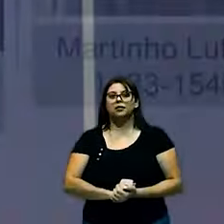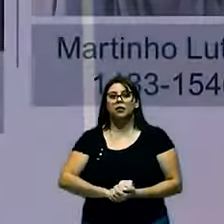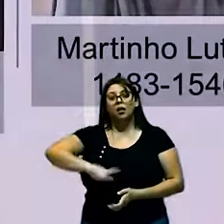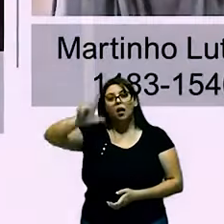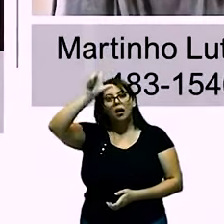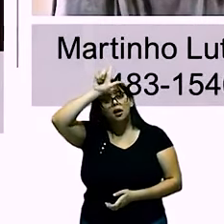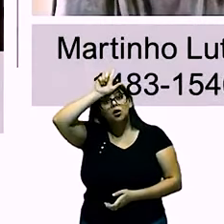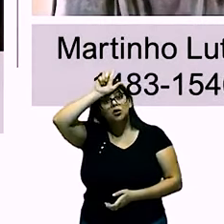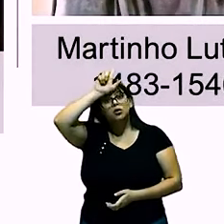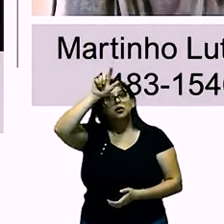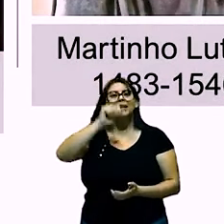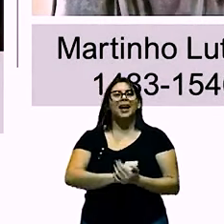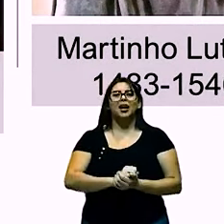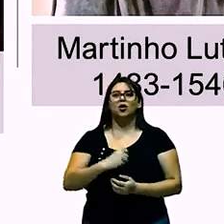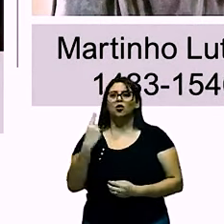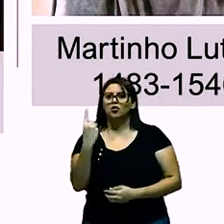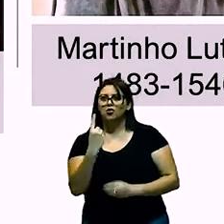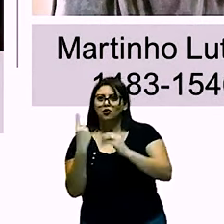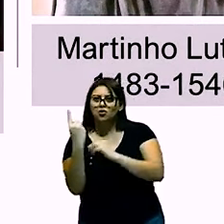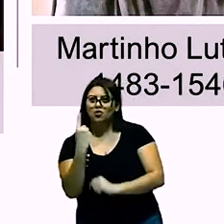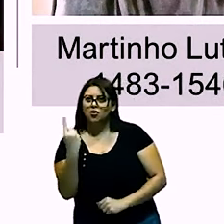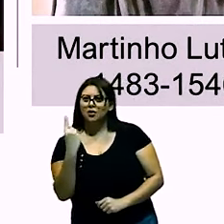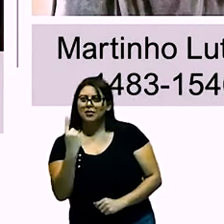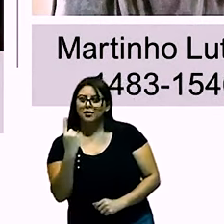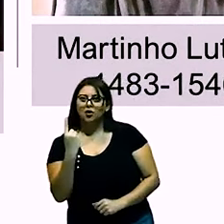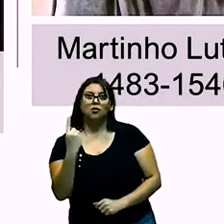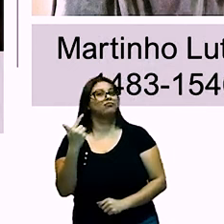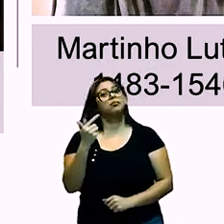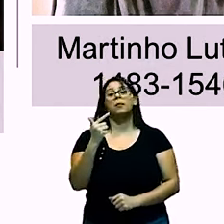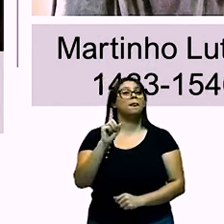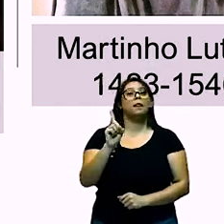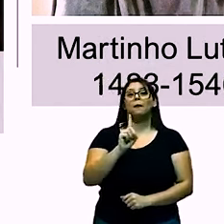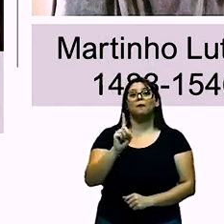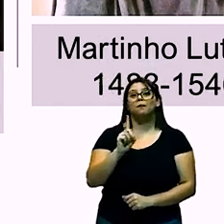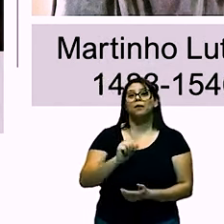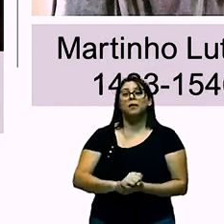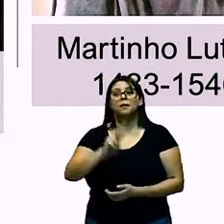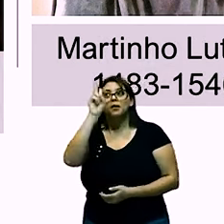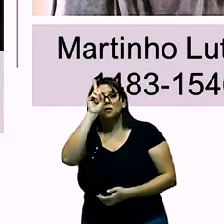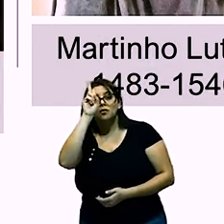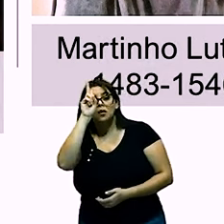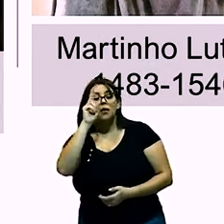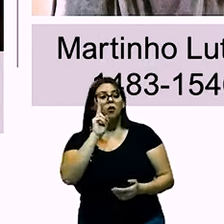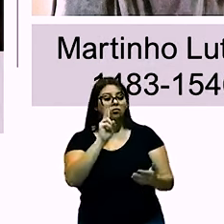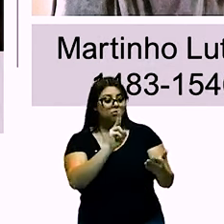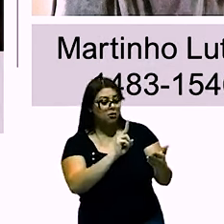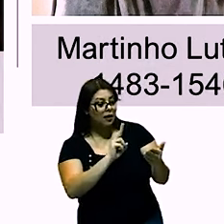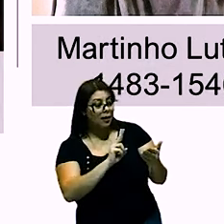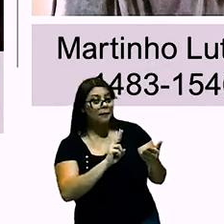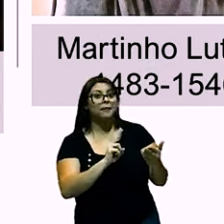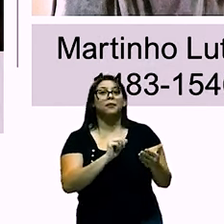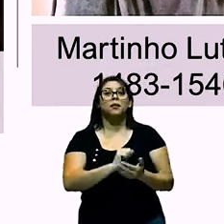foi alguém solitário na reforma. Se você já leu um pouquinho da história da igreja, você vai lembrar dos pré-reformadores.